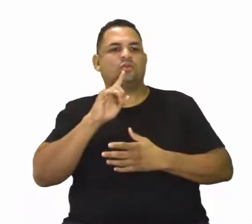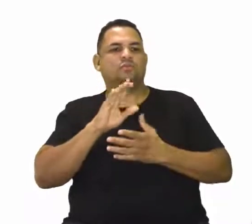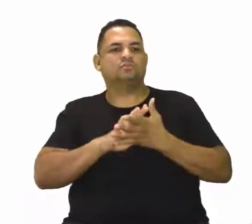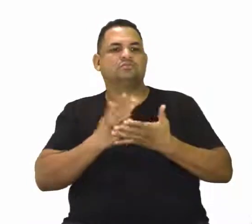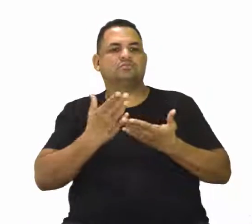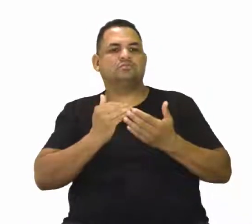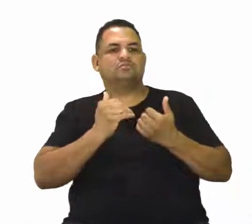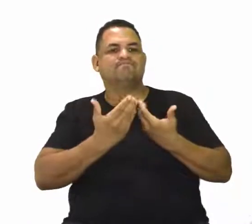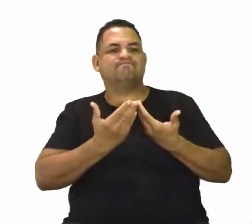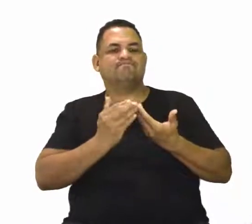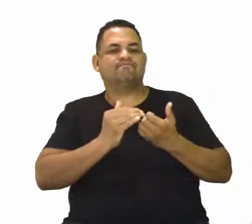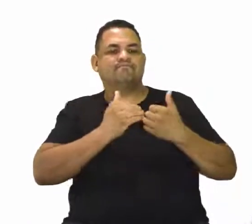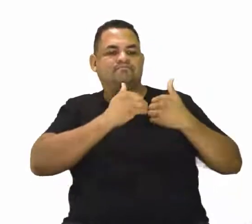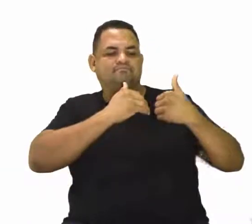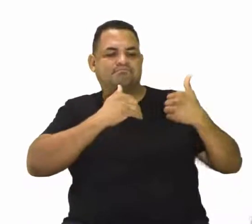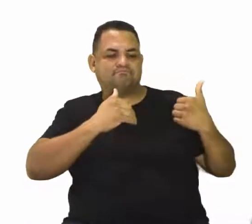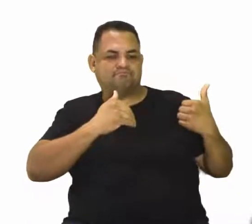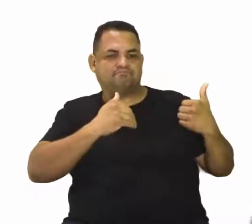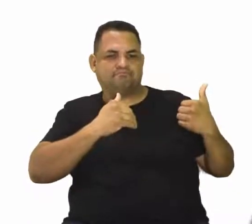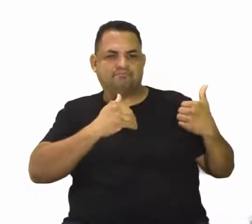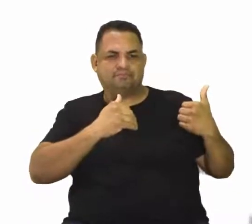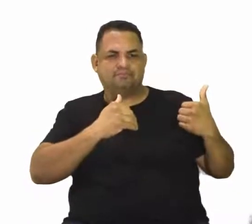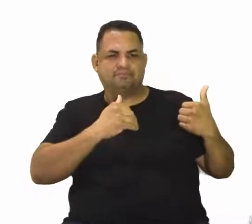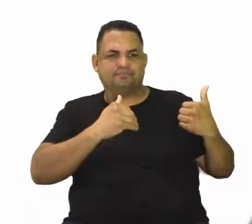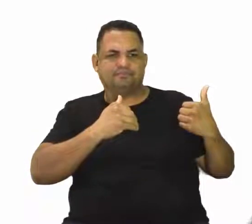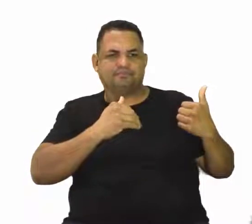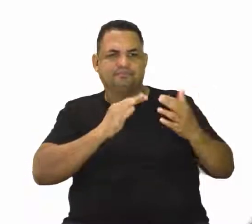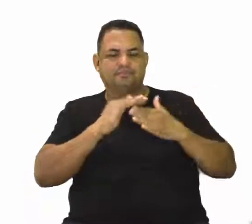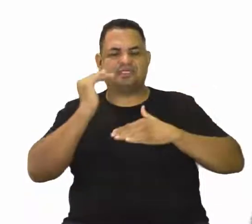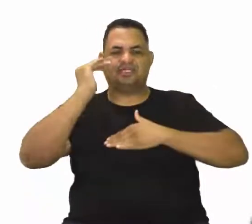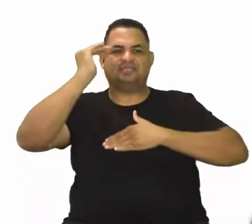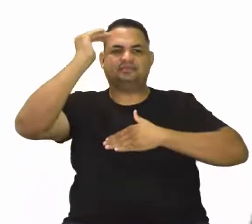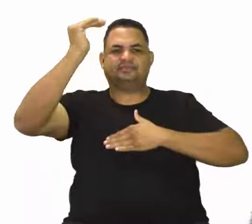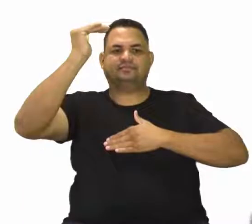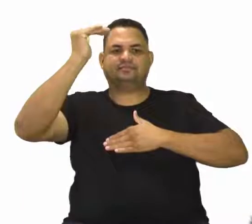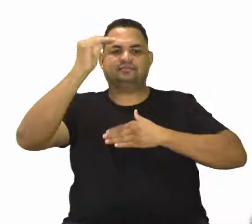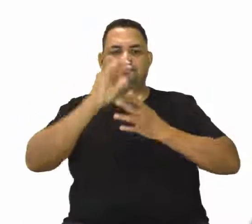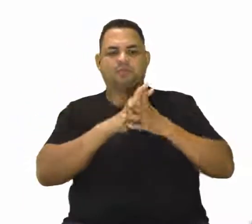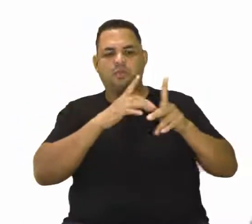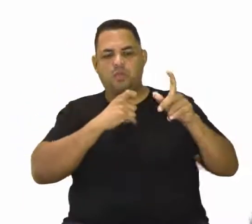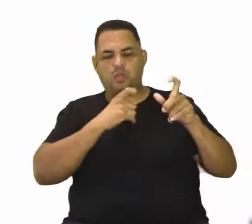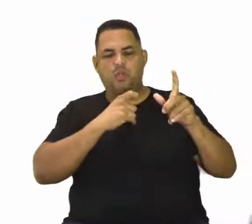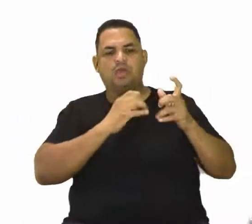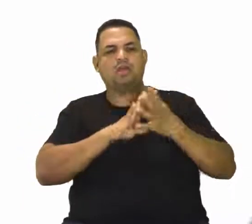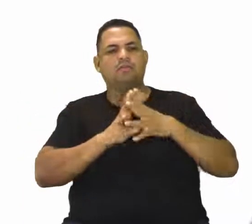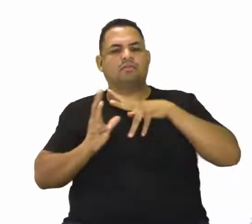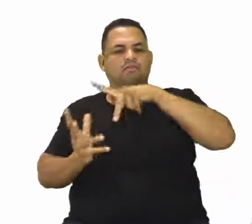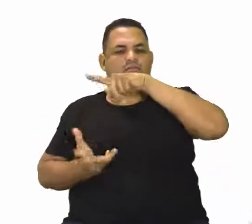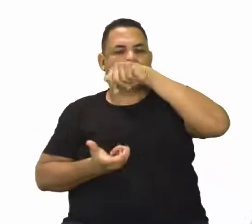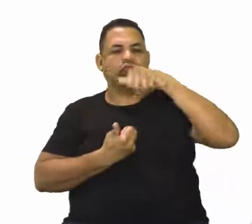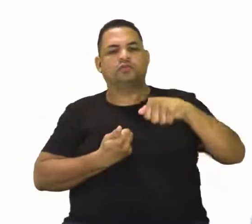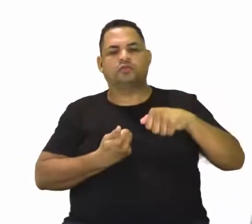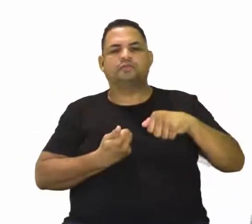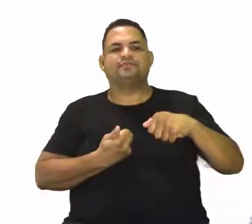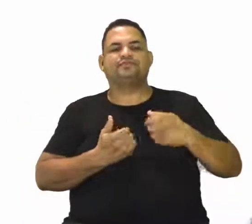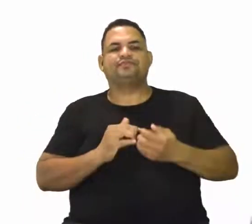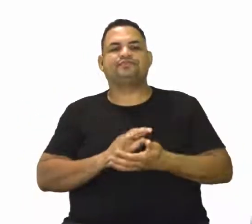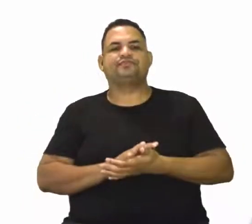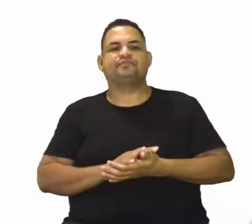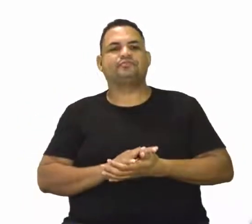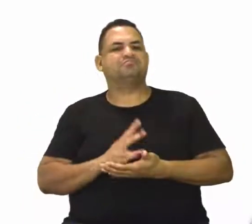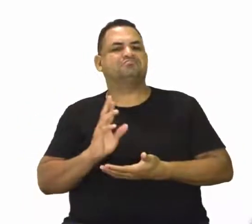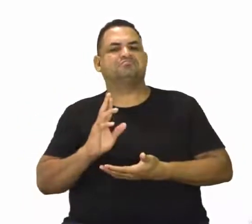acabaram se sentindo isolado e da supremacia bélica no mundo Olha que legal